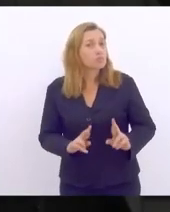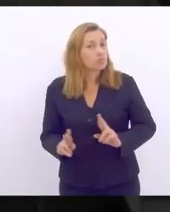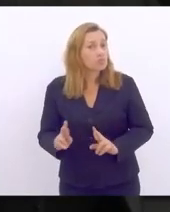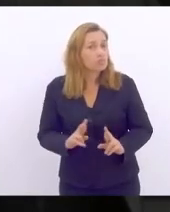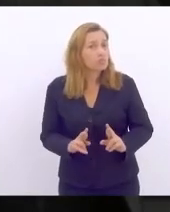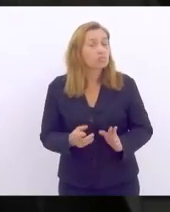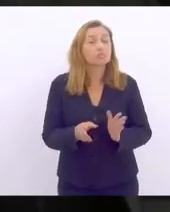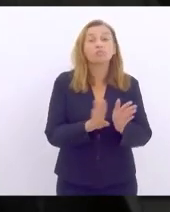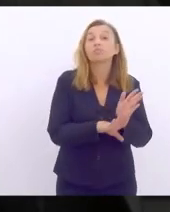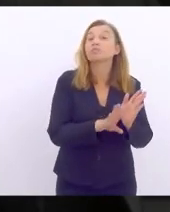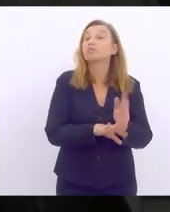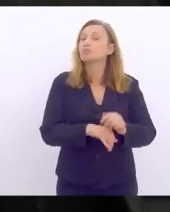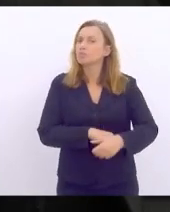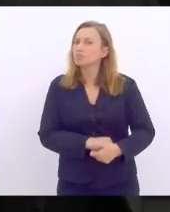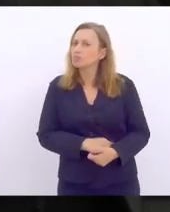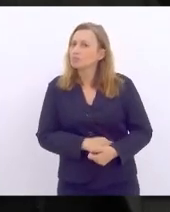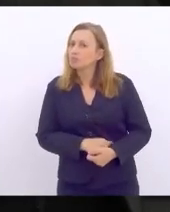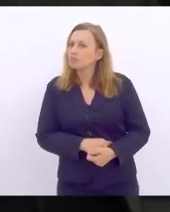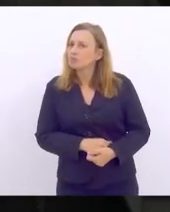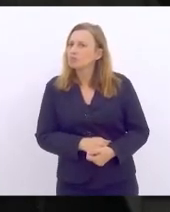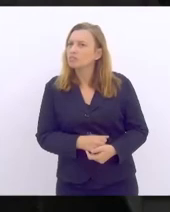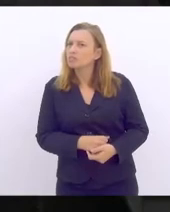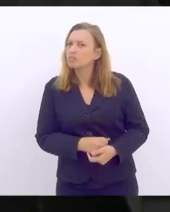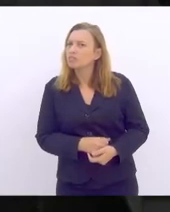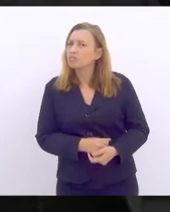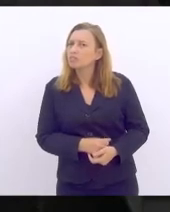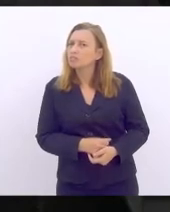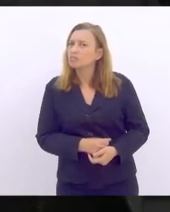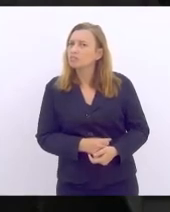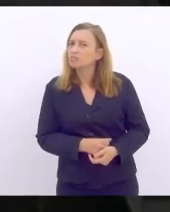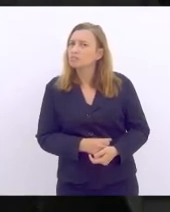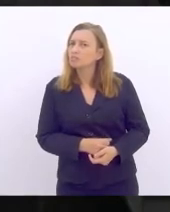custo com que retorno